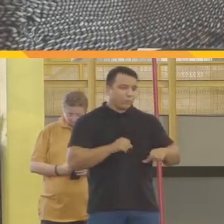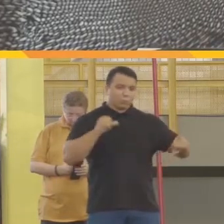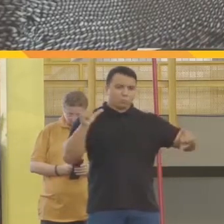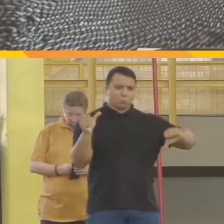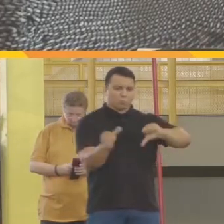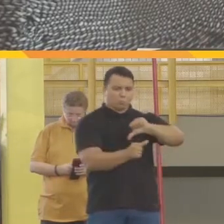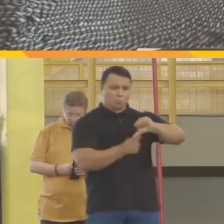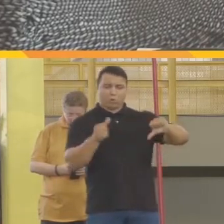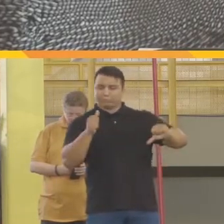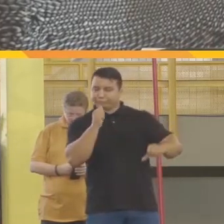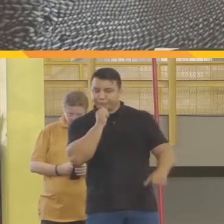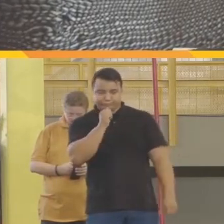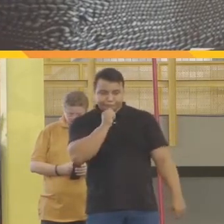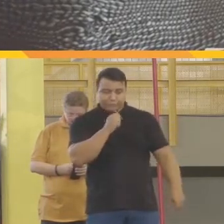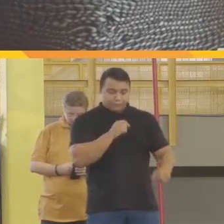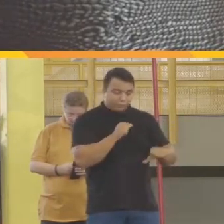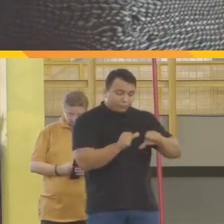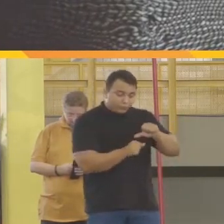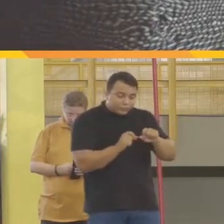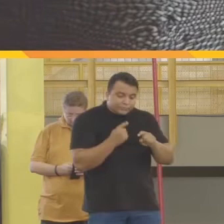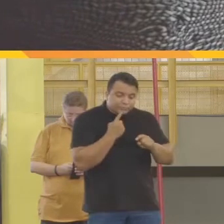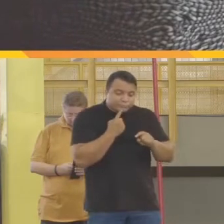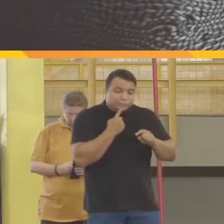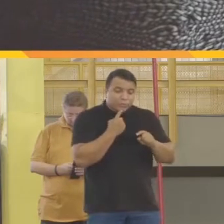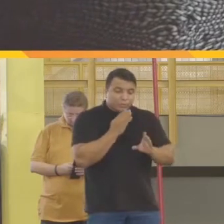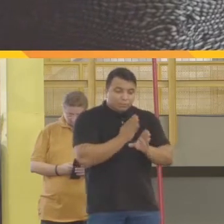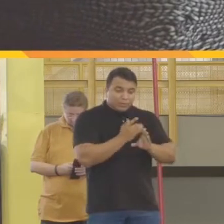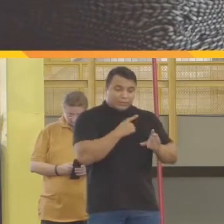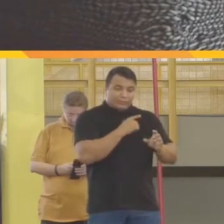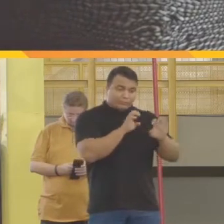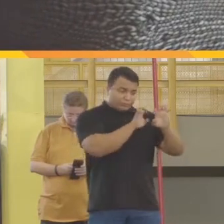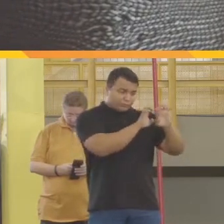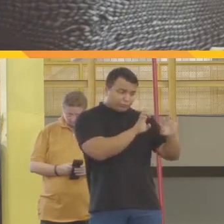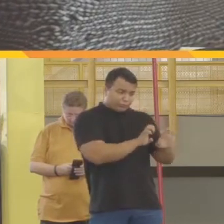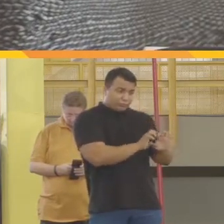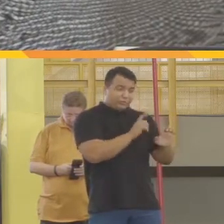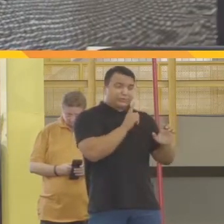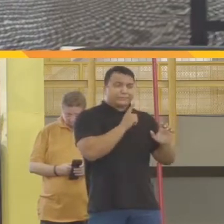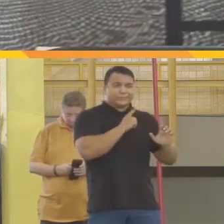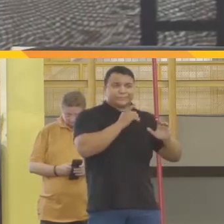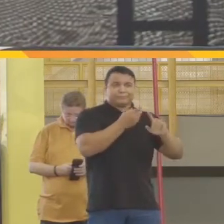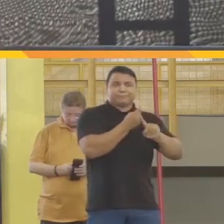tornou-se independente, porém as estruturas, as amarras, os